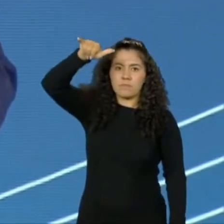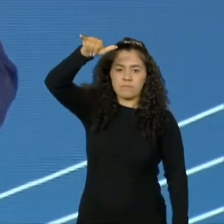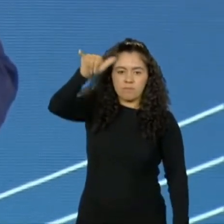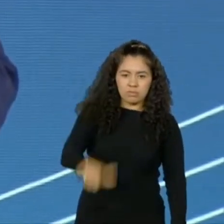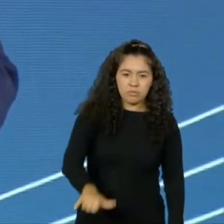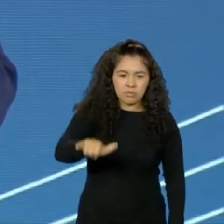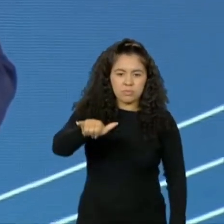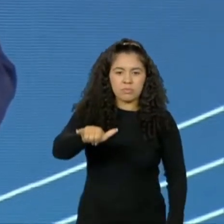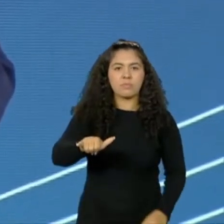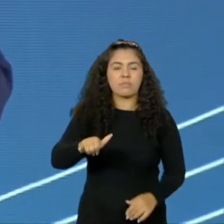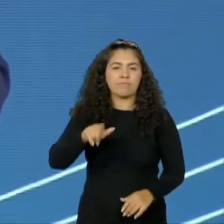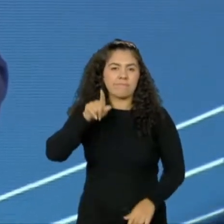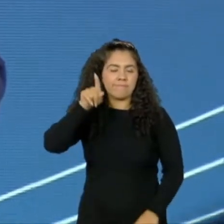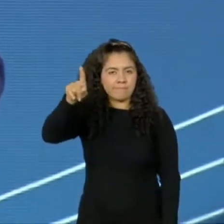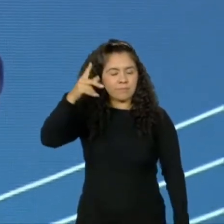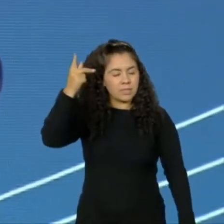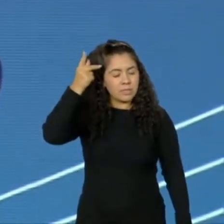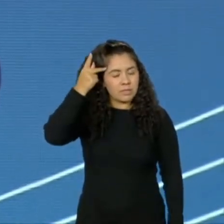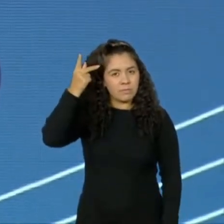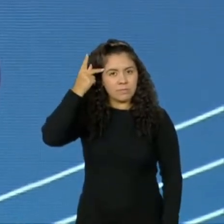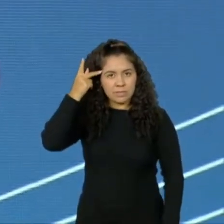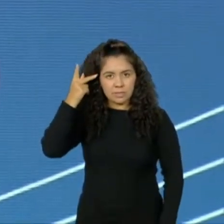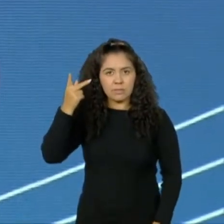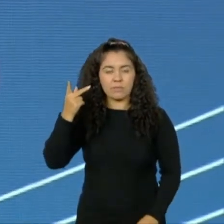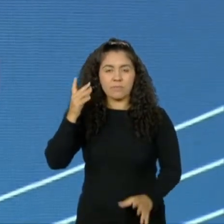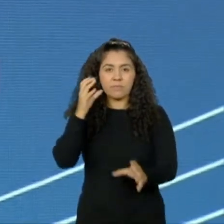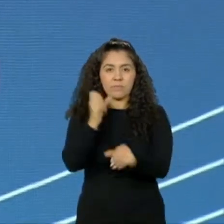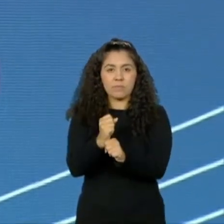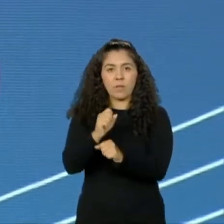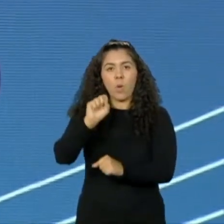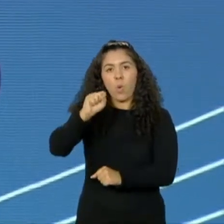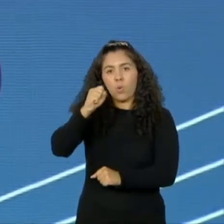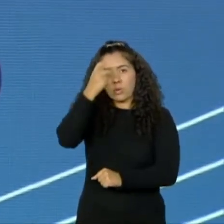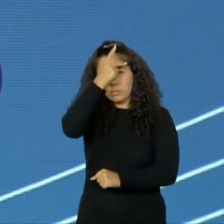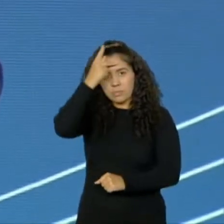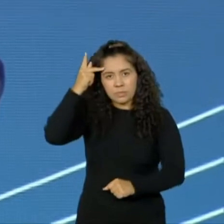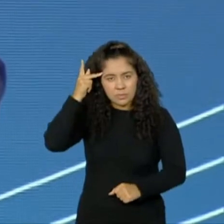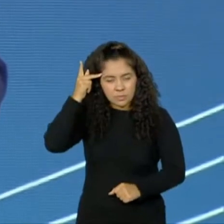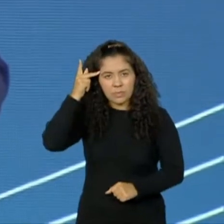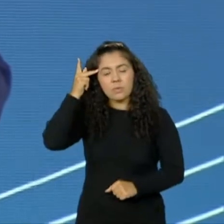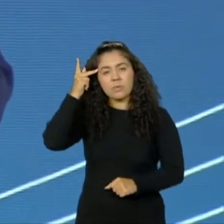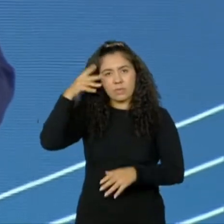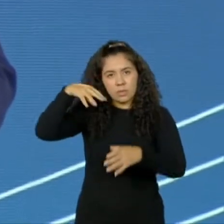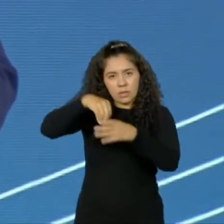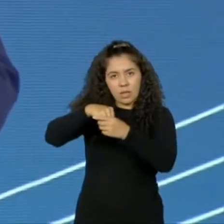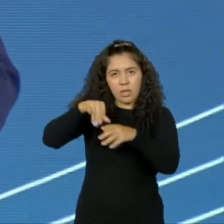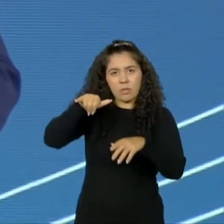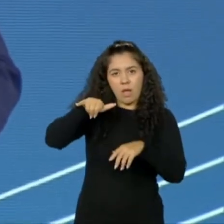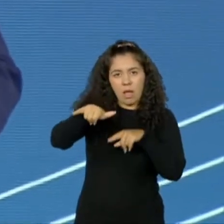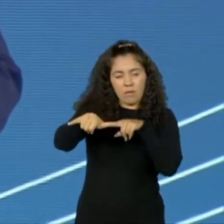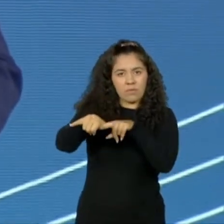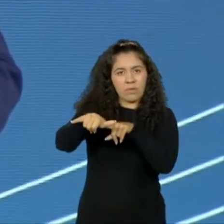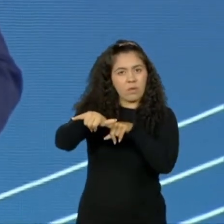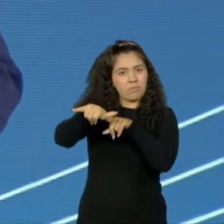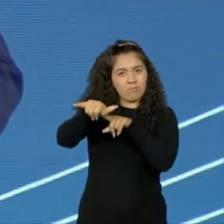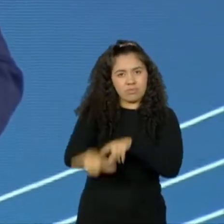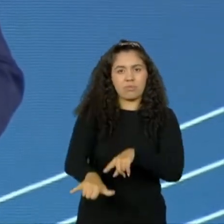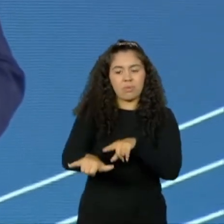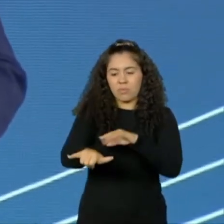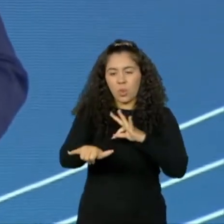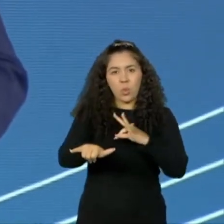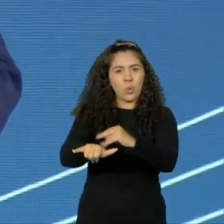cidade de Vinhedo, de São Paulo, com 58 passageiros e 4 tripulantes, e parece que todos